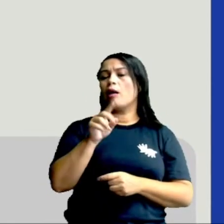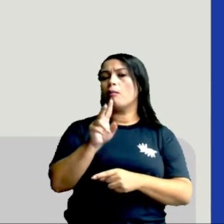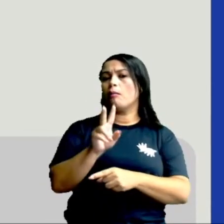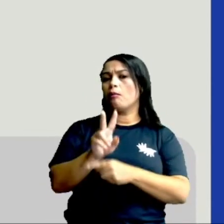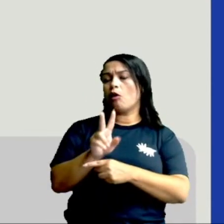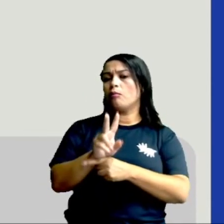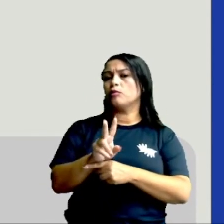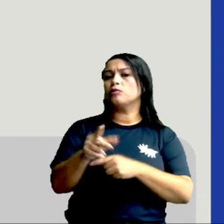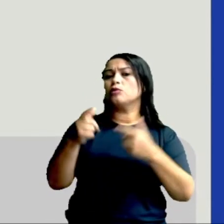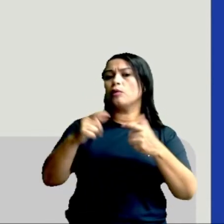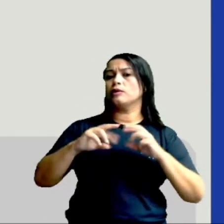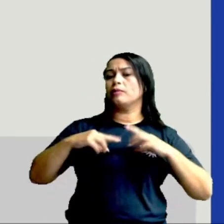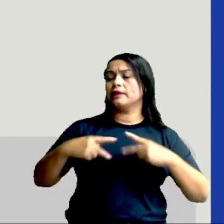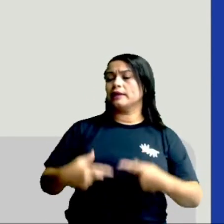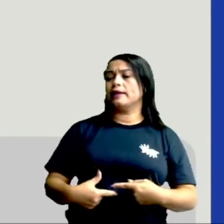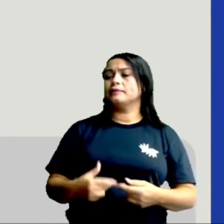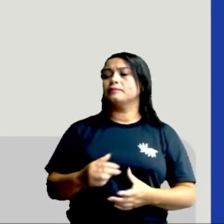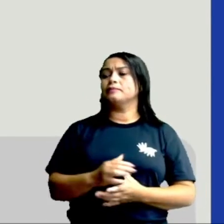dela.